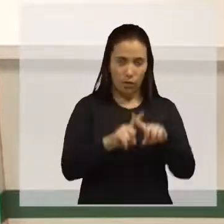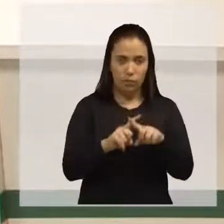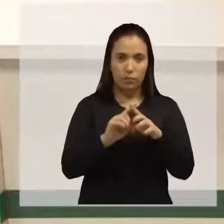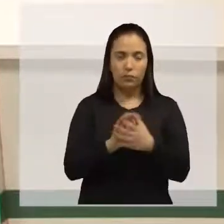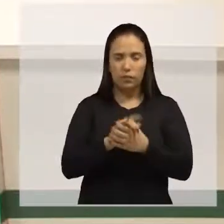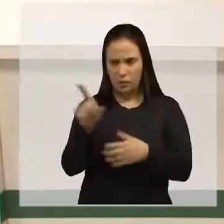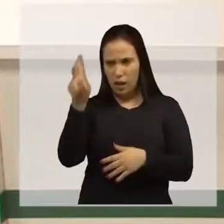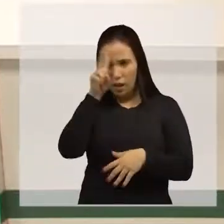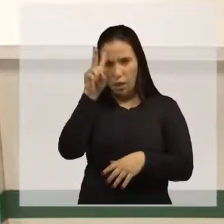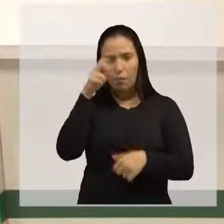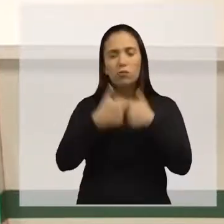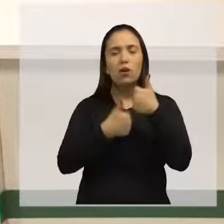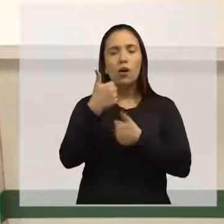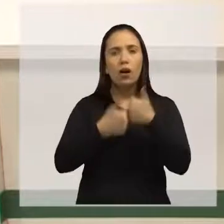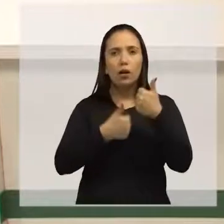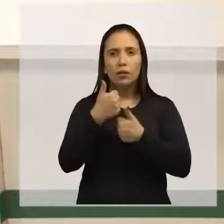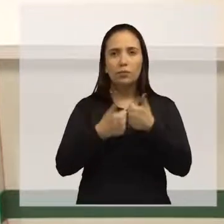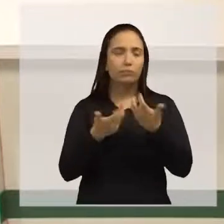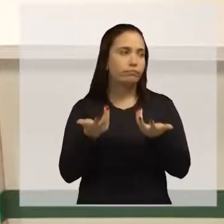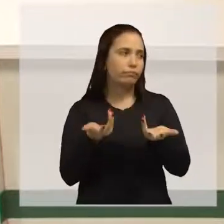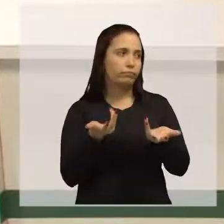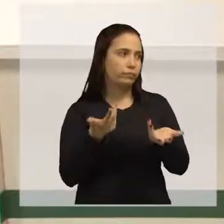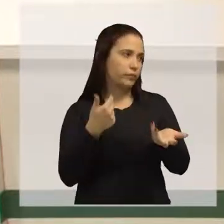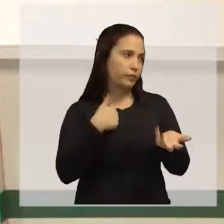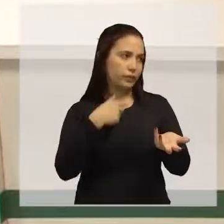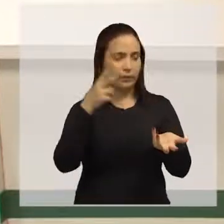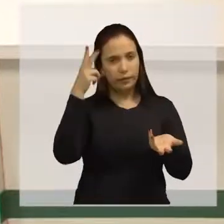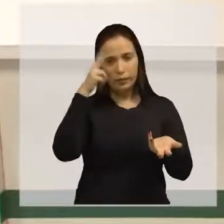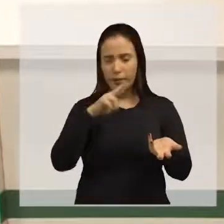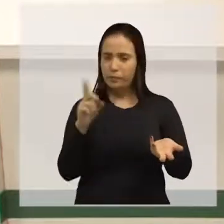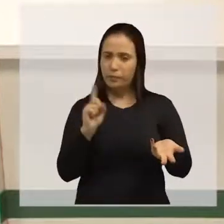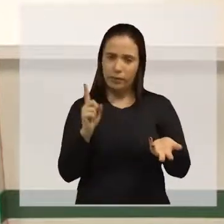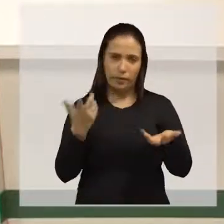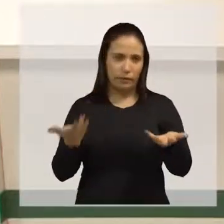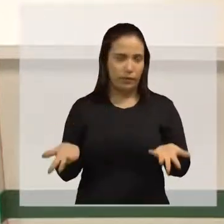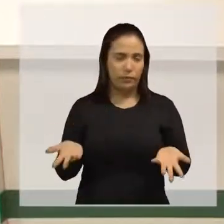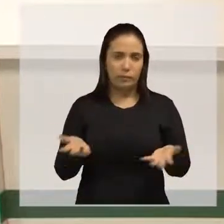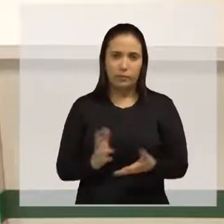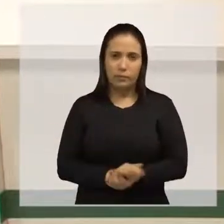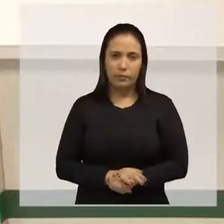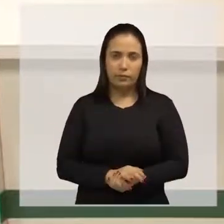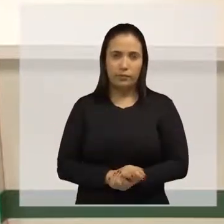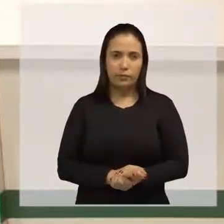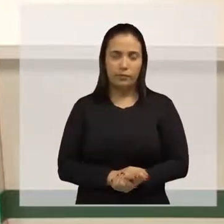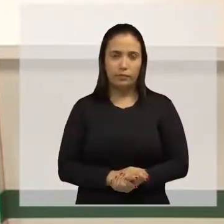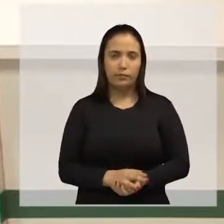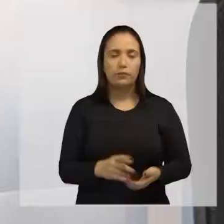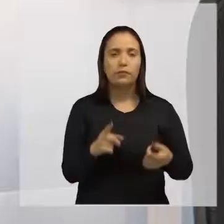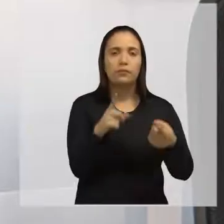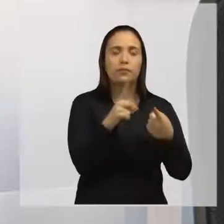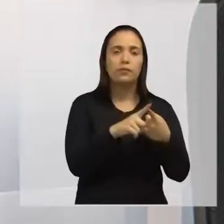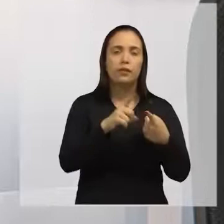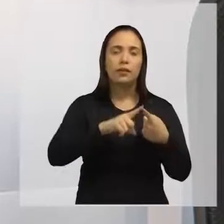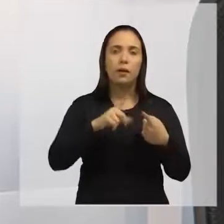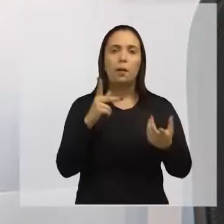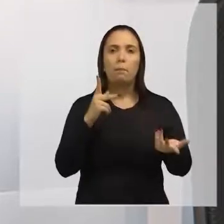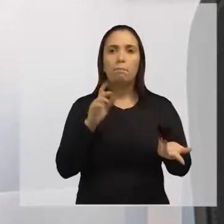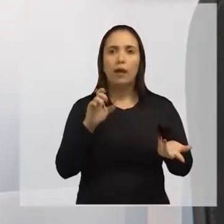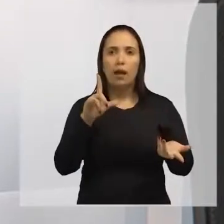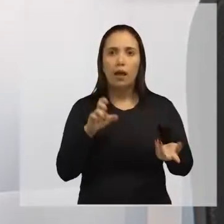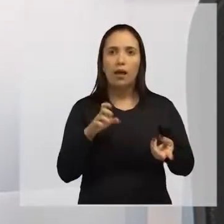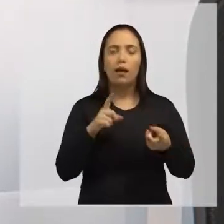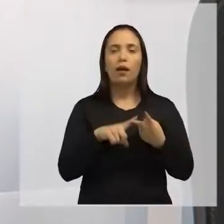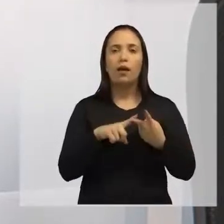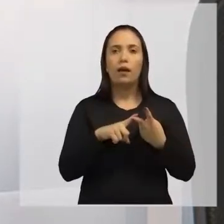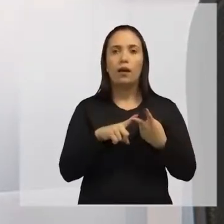Luiz, aí? Não tinha como, pelo amor de Deus, aí está de brincadeira. Gesso, Pelé, grande Pelé,